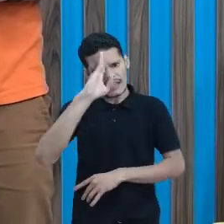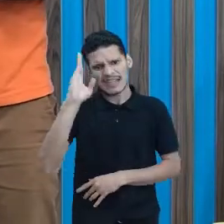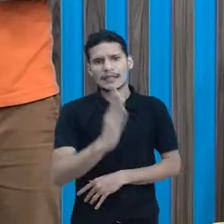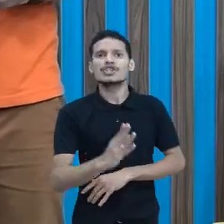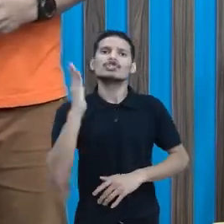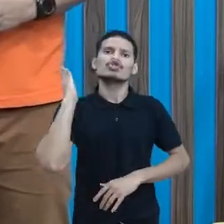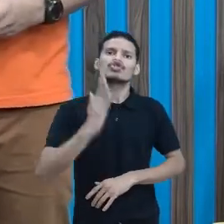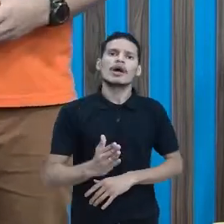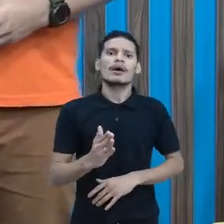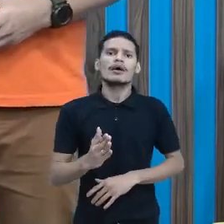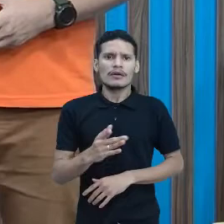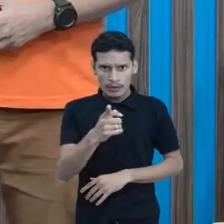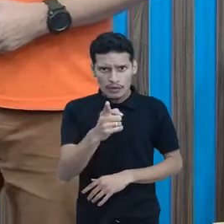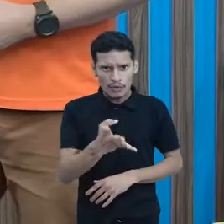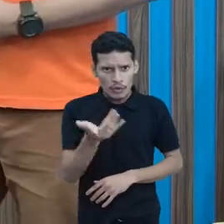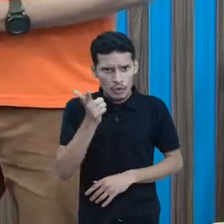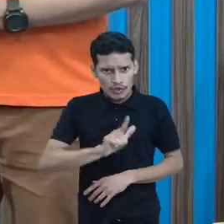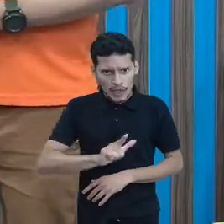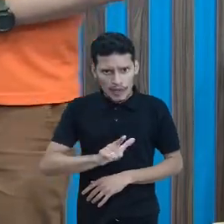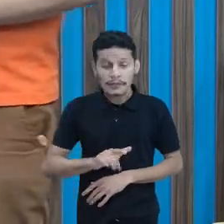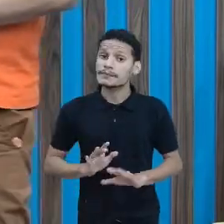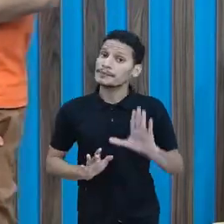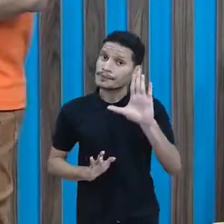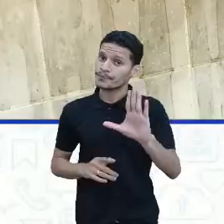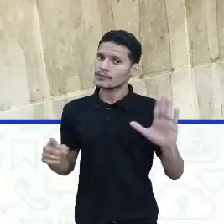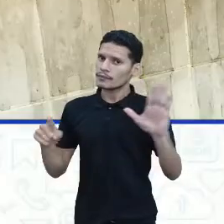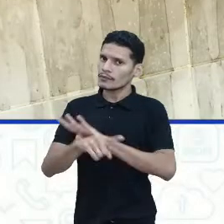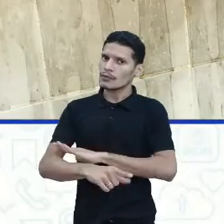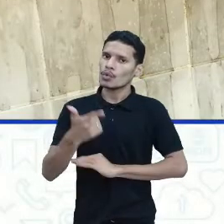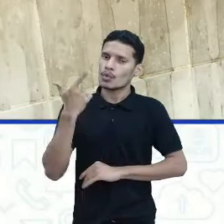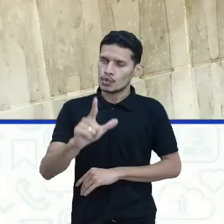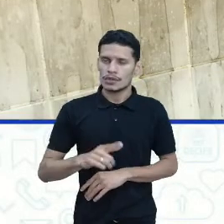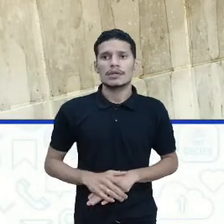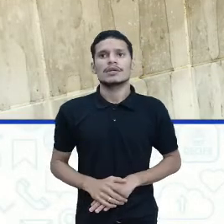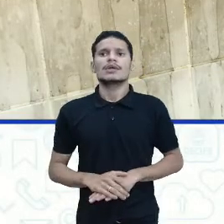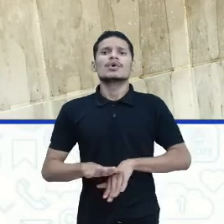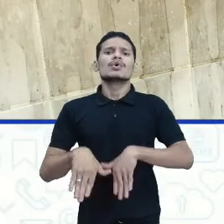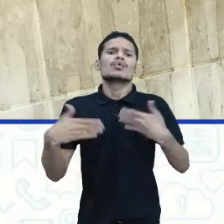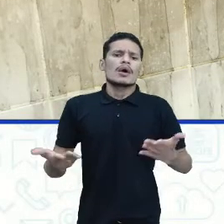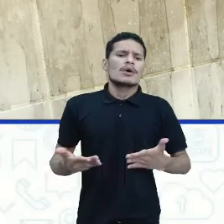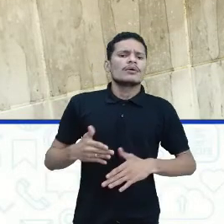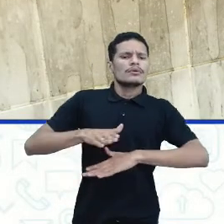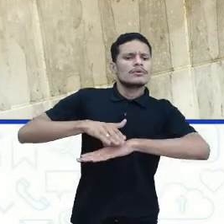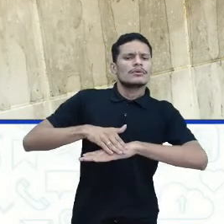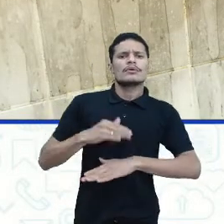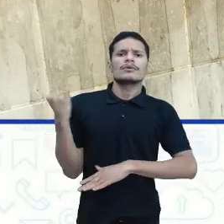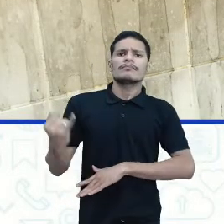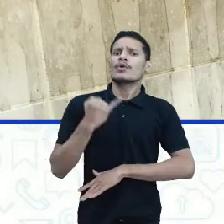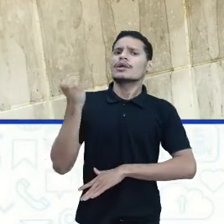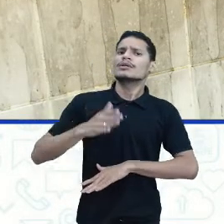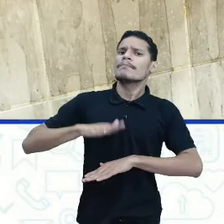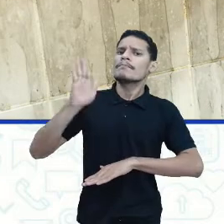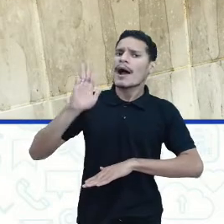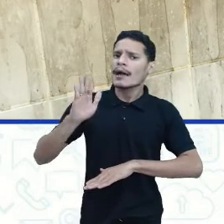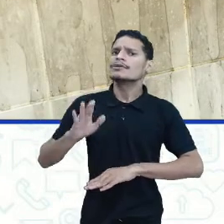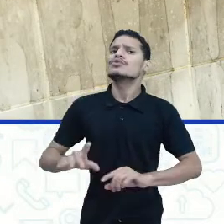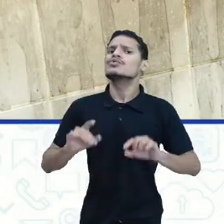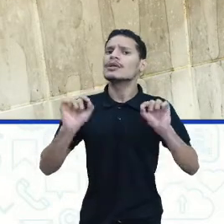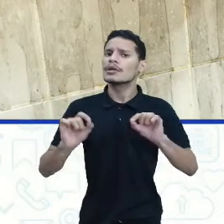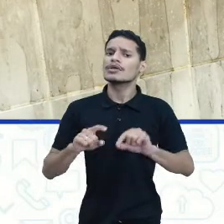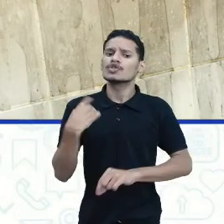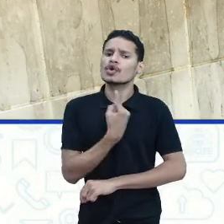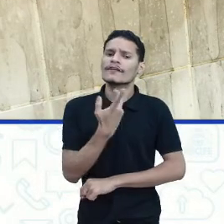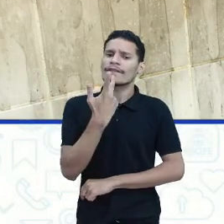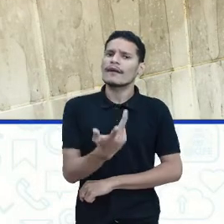consegue fazer isso? Outra pergunta, qual é a parte mais importante no que dizemos? Ou